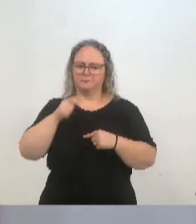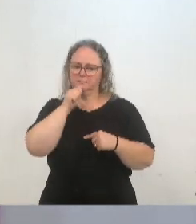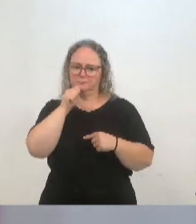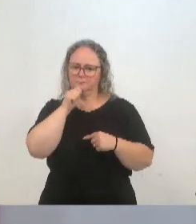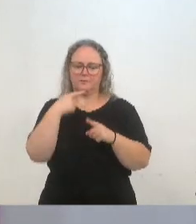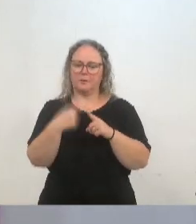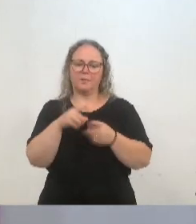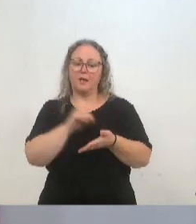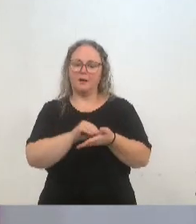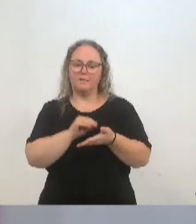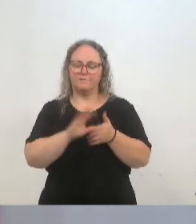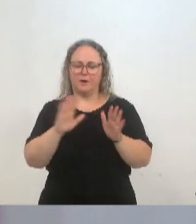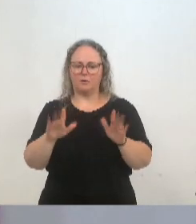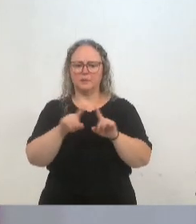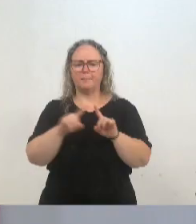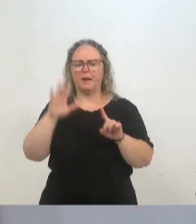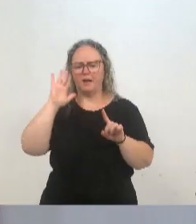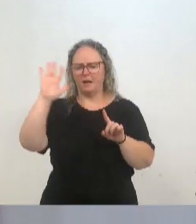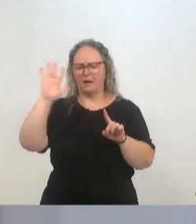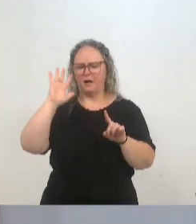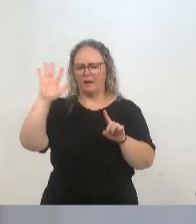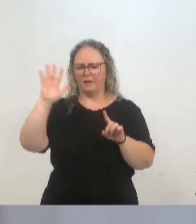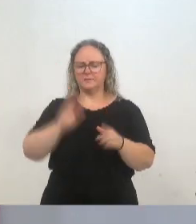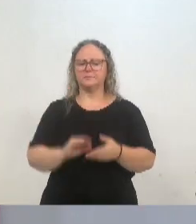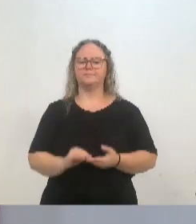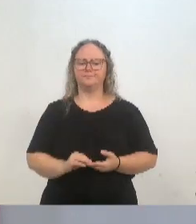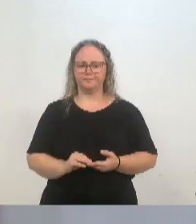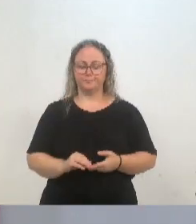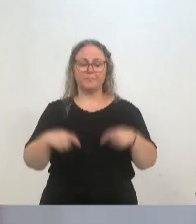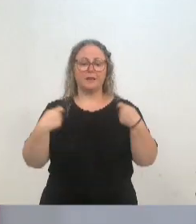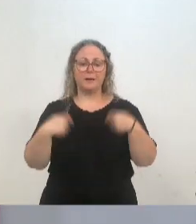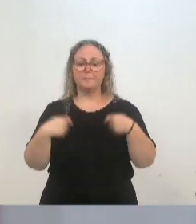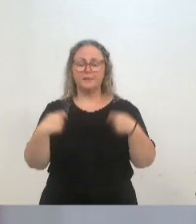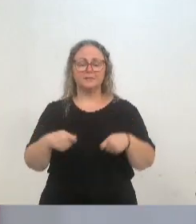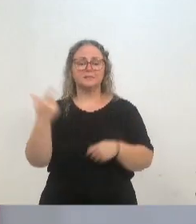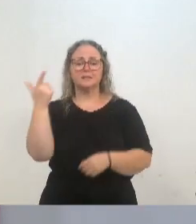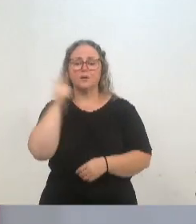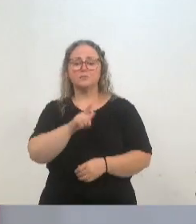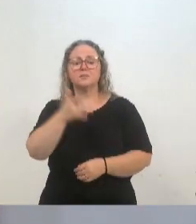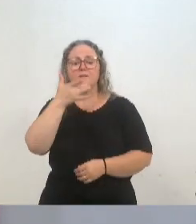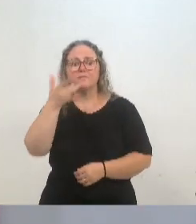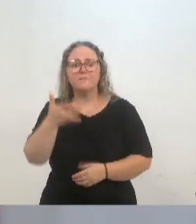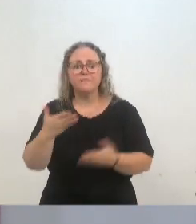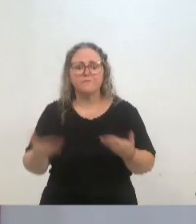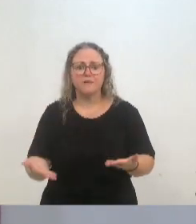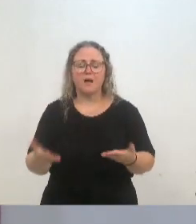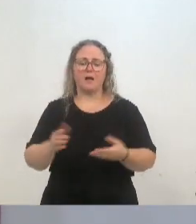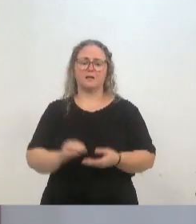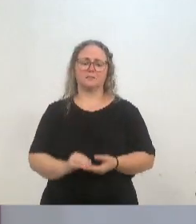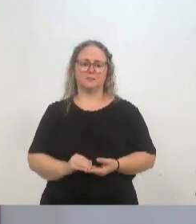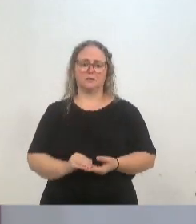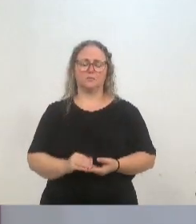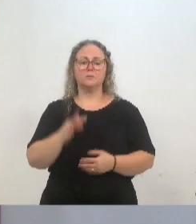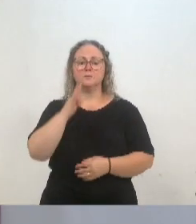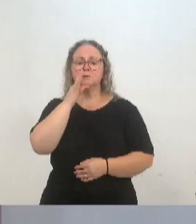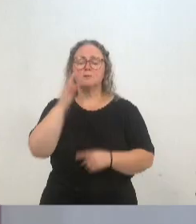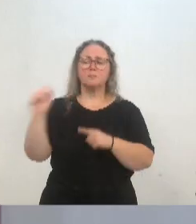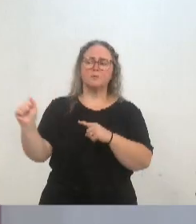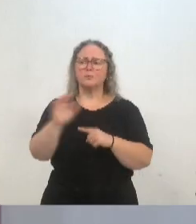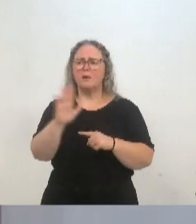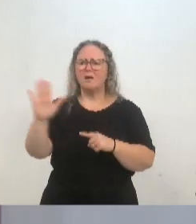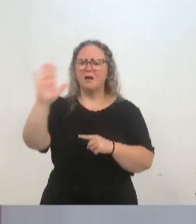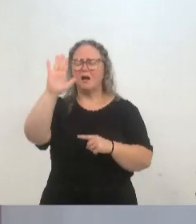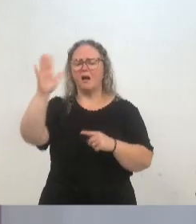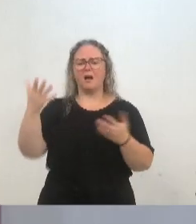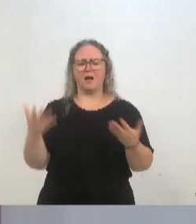momento, mas eu quero fazer uma reflexão. A gente precisa facilitar quem quer empreender em Blumenau, porque a carga tributária é alta. E a gente já paga para